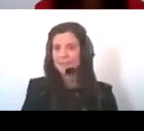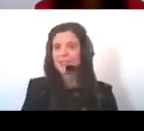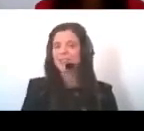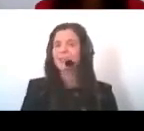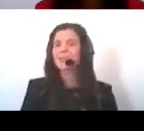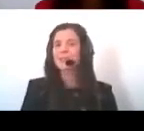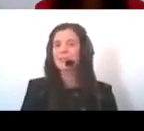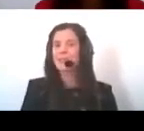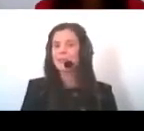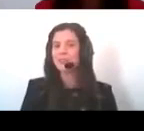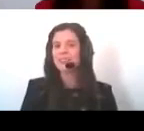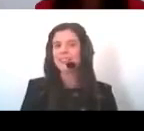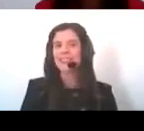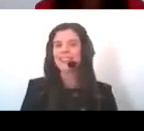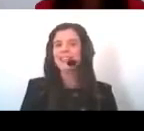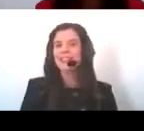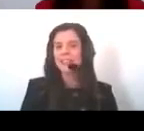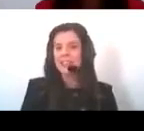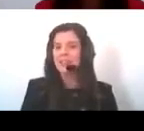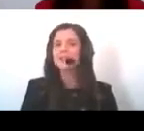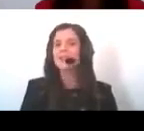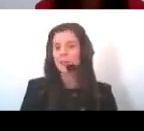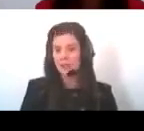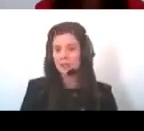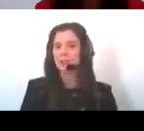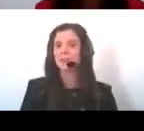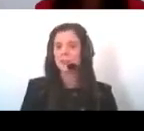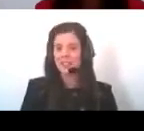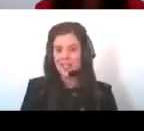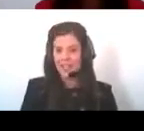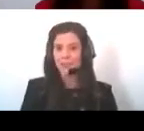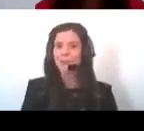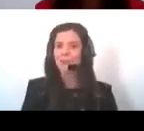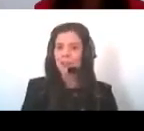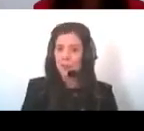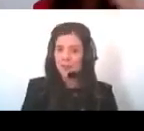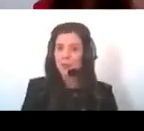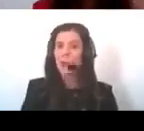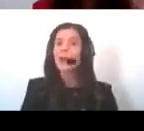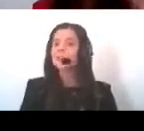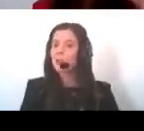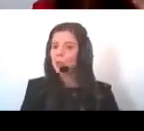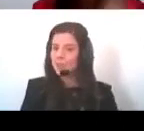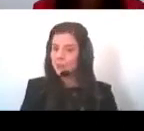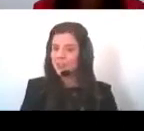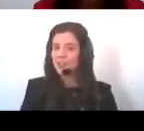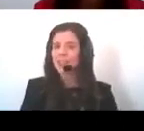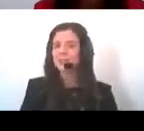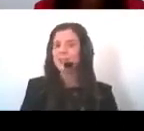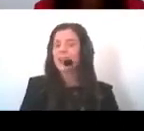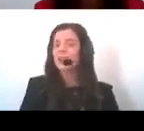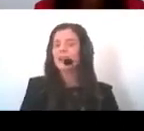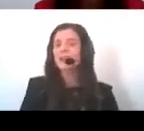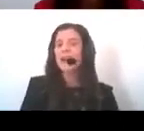carreira. Então, hoje, provavelmente, vocês aí se identificam que vocês são servidores de carreira ocupando cargo de comissão, assim como nós temos os